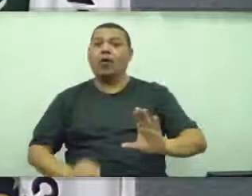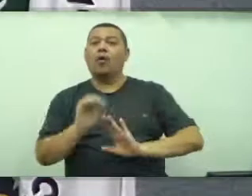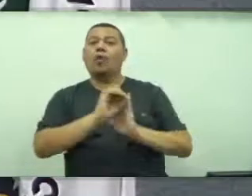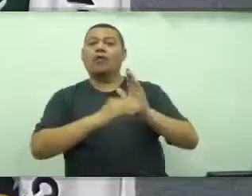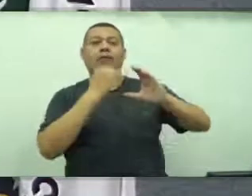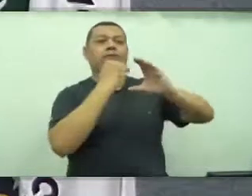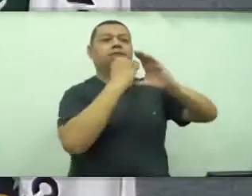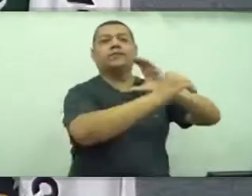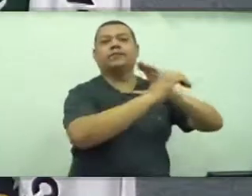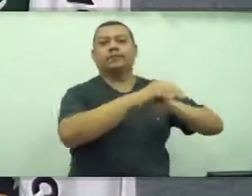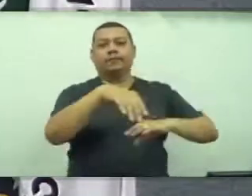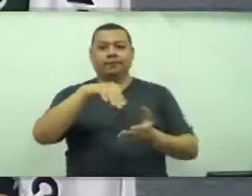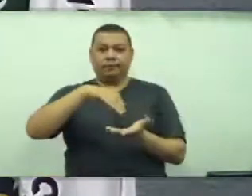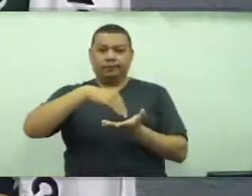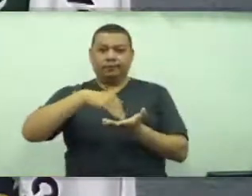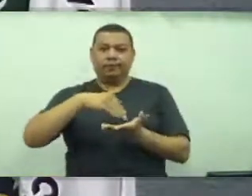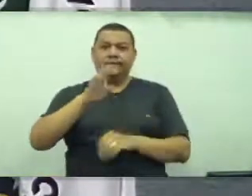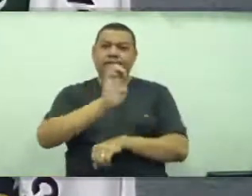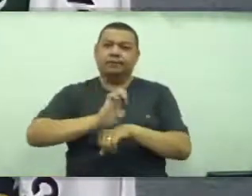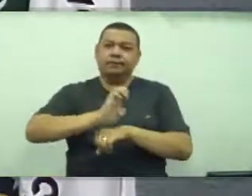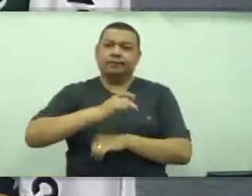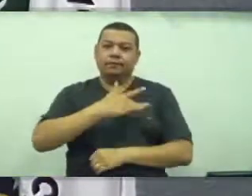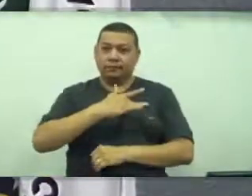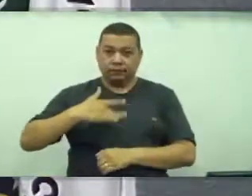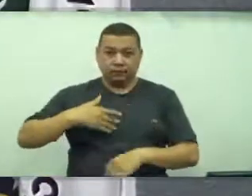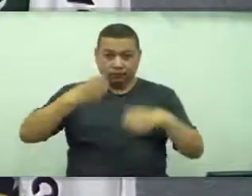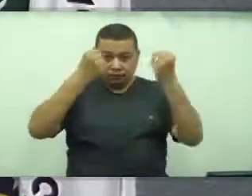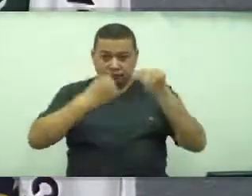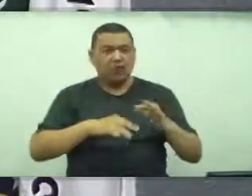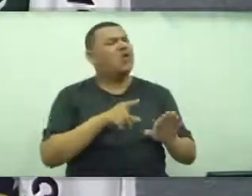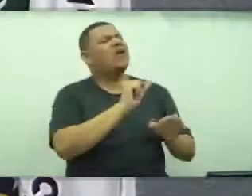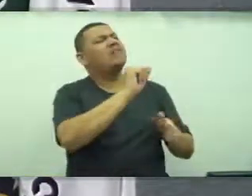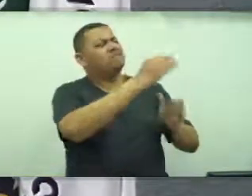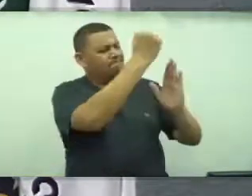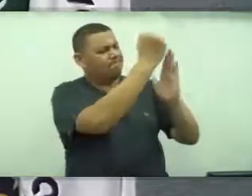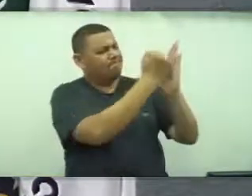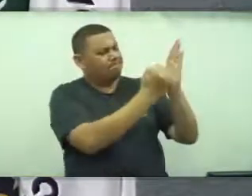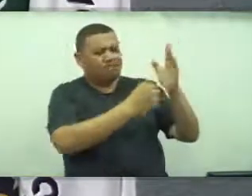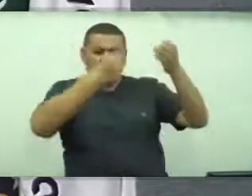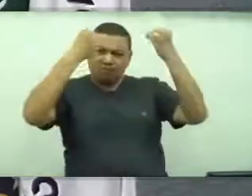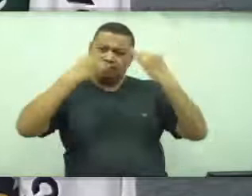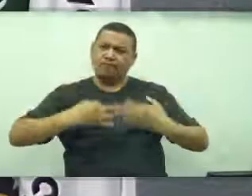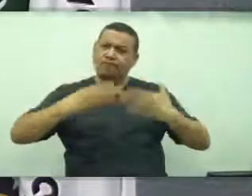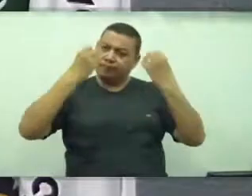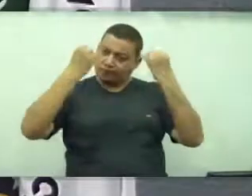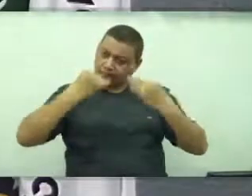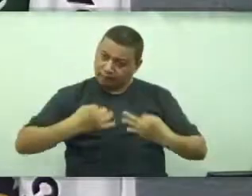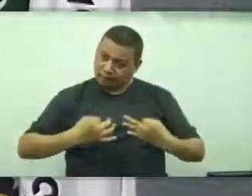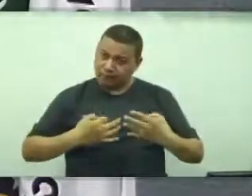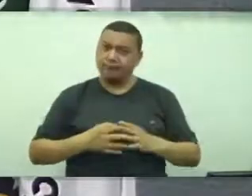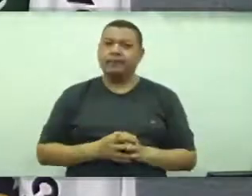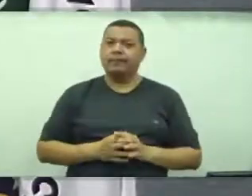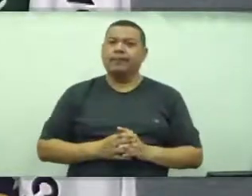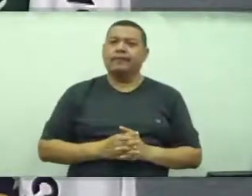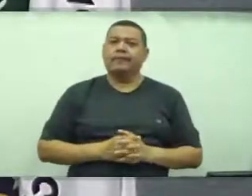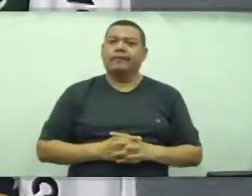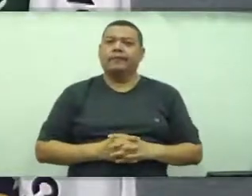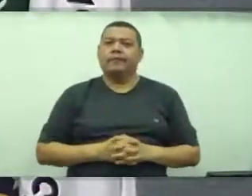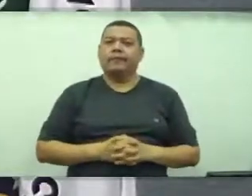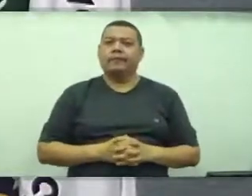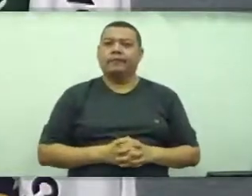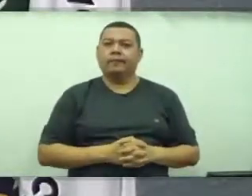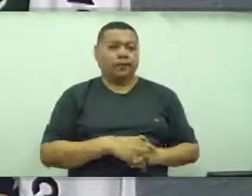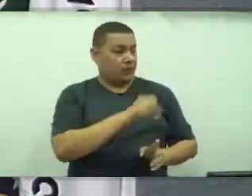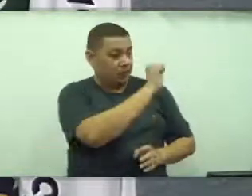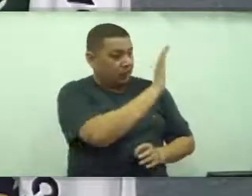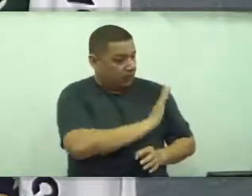ofício para a Secretaria de Saúde, pedindo realmente detalhado o que foi comprado para esse polo de saúde do município de Cacoal,